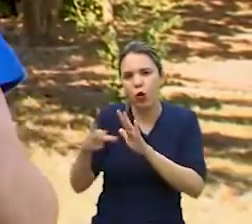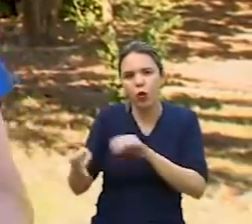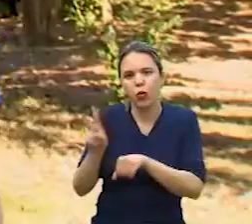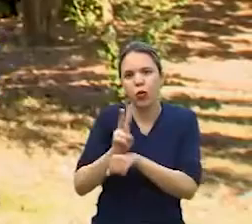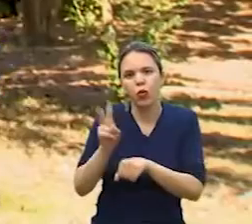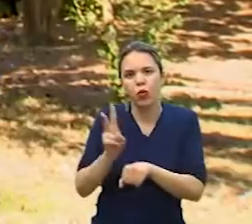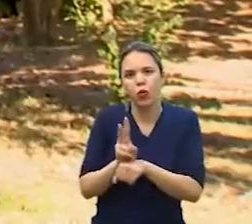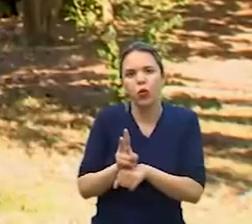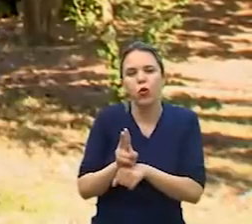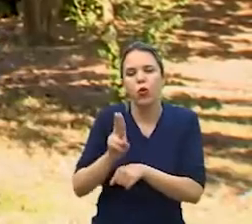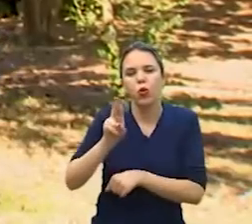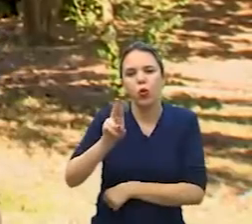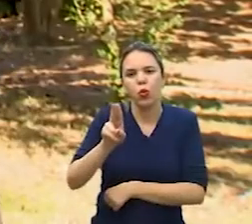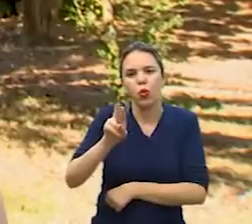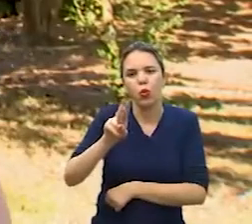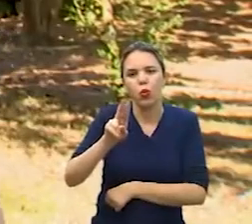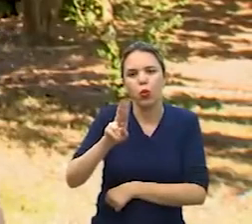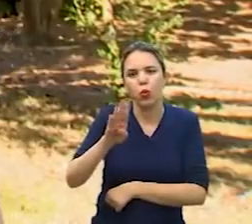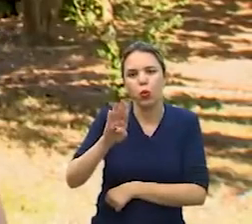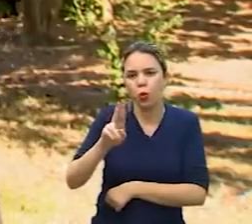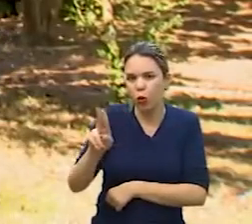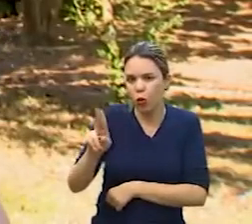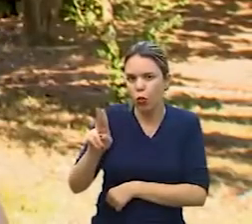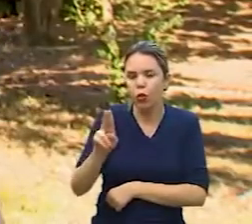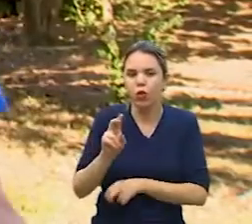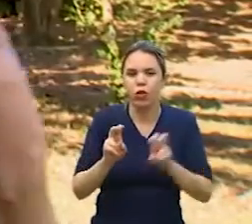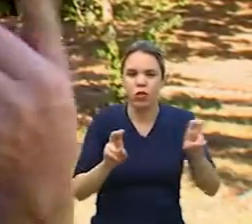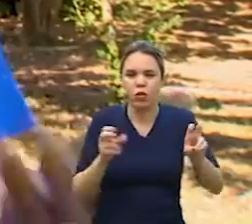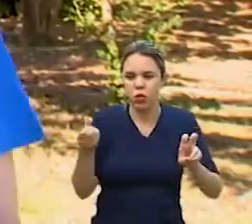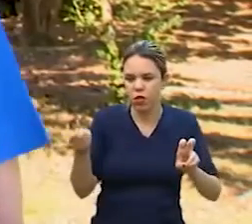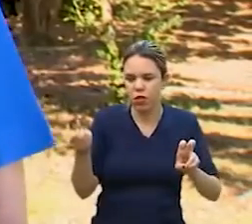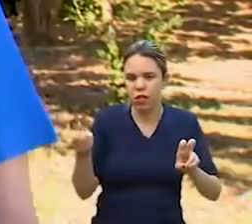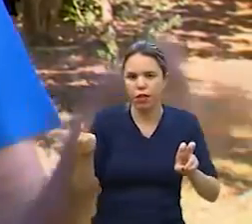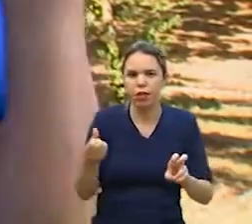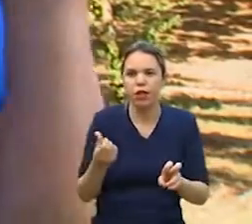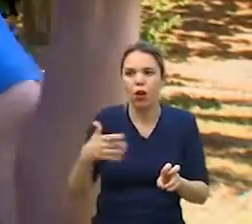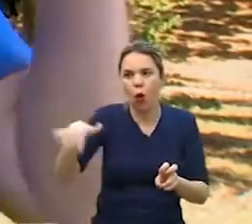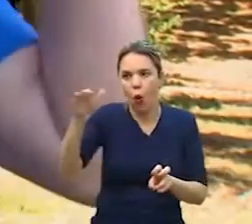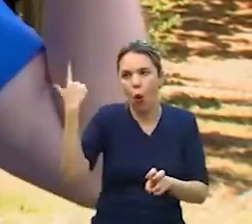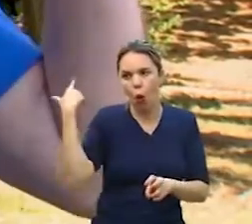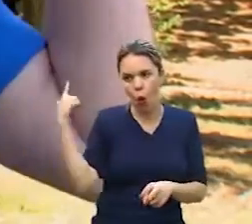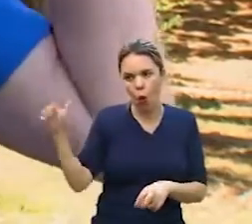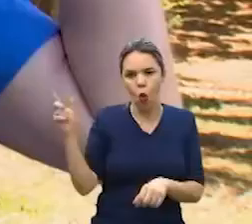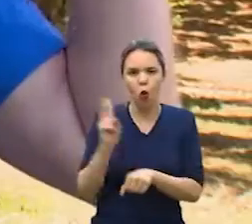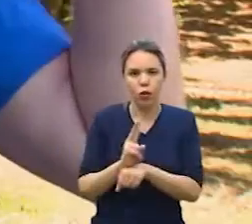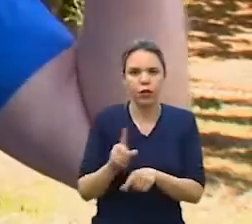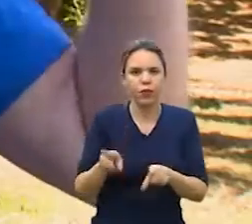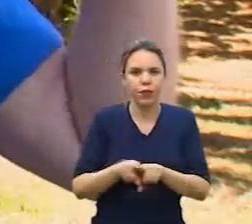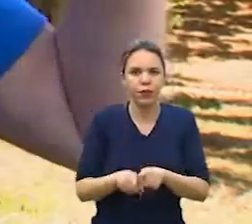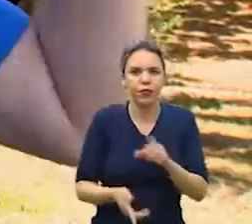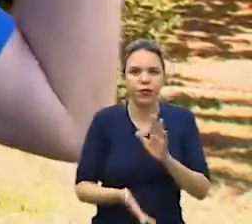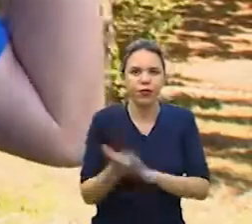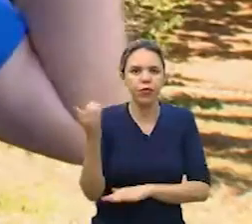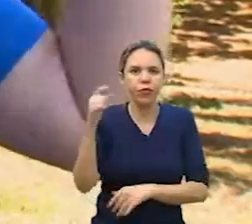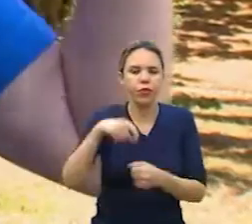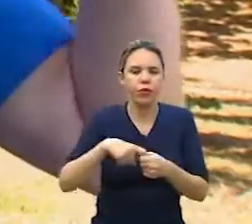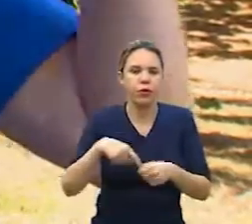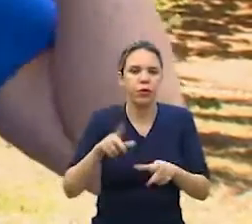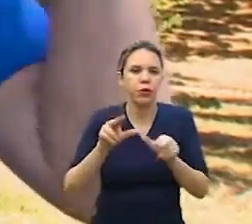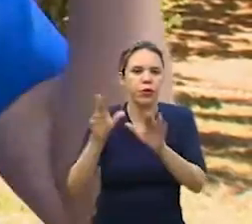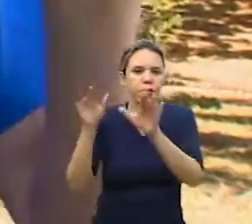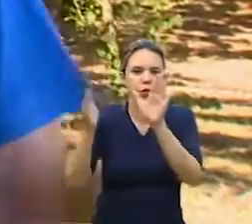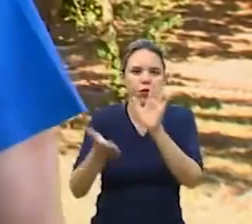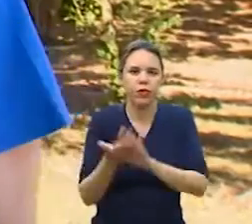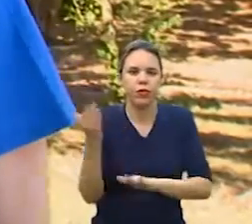primeiro urubuzil que eu conheço. Nós temos 5 ou 6 urubus, fora os que já foram cuidados e que eles acabam indo voando, mas acabam ficando